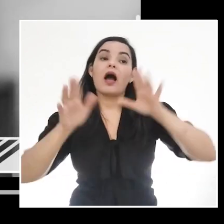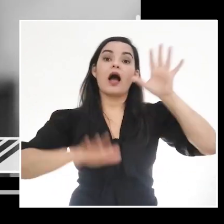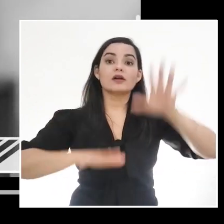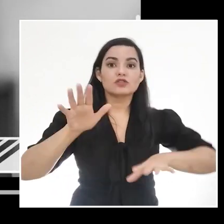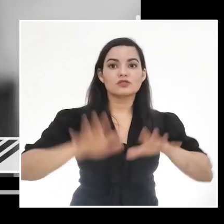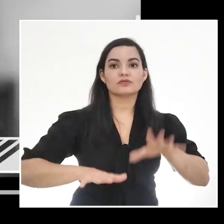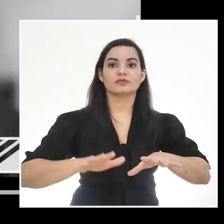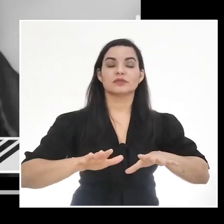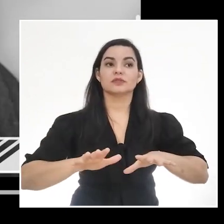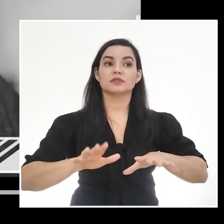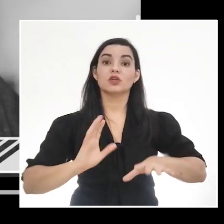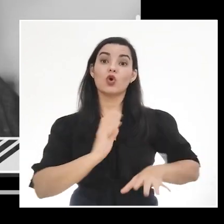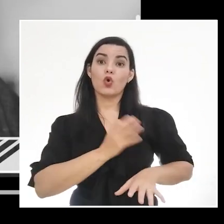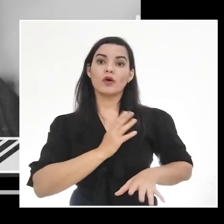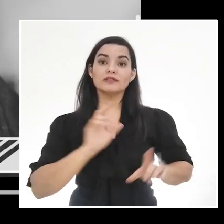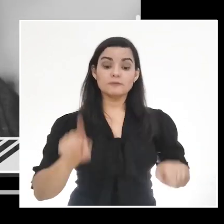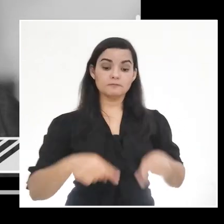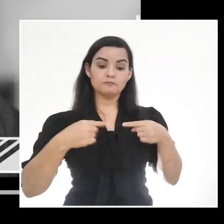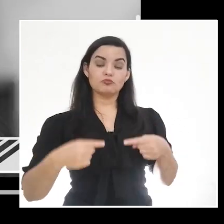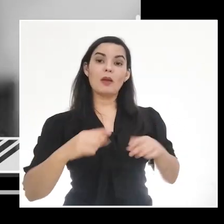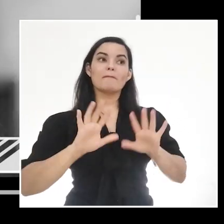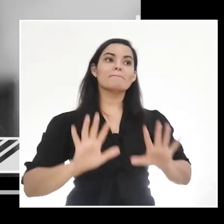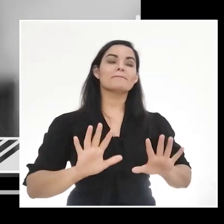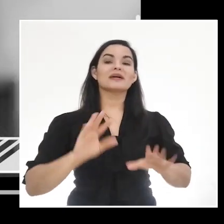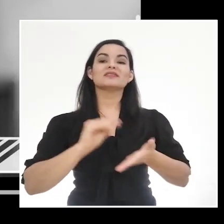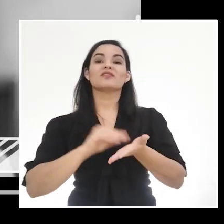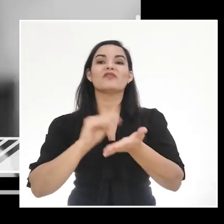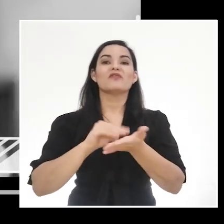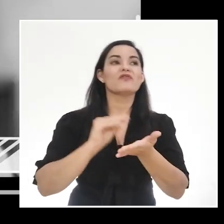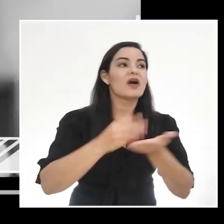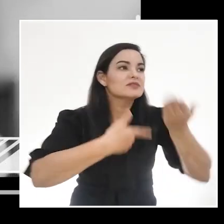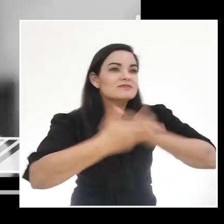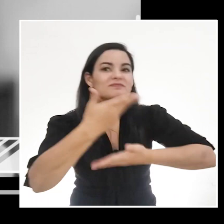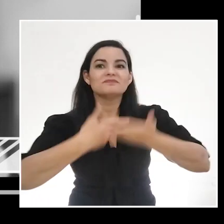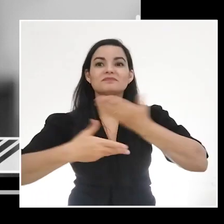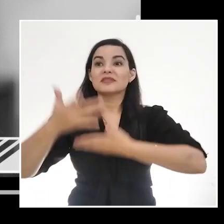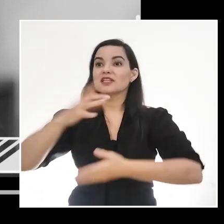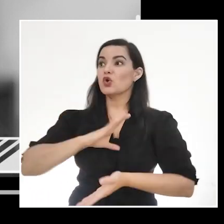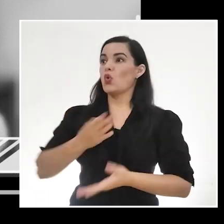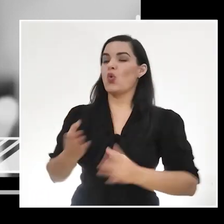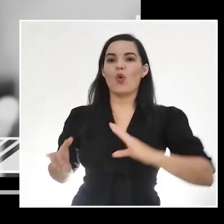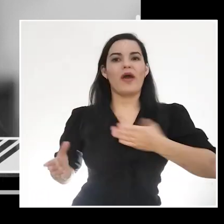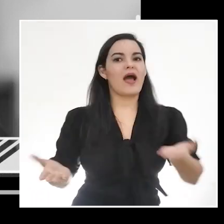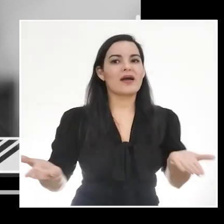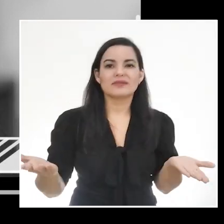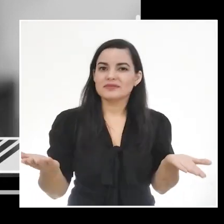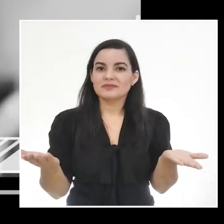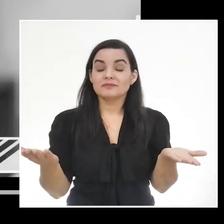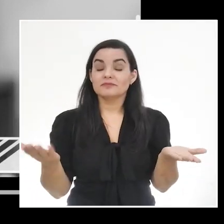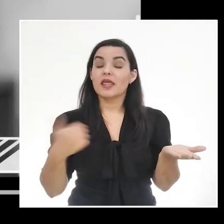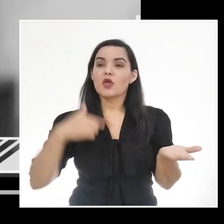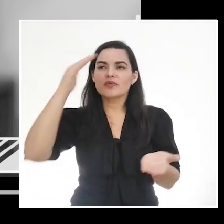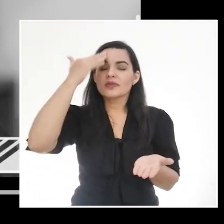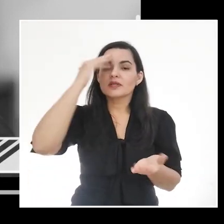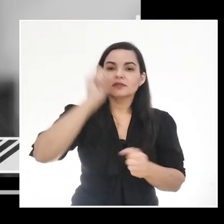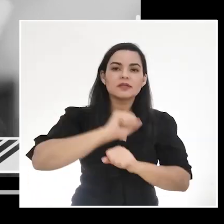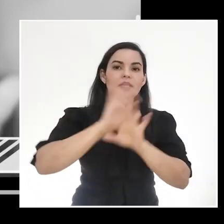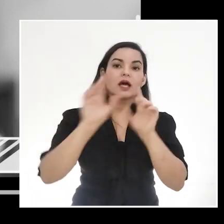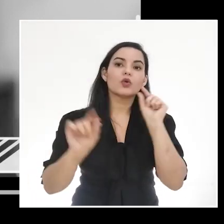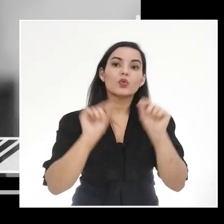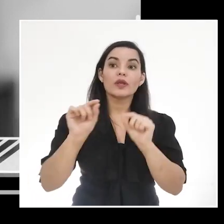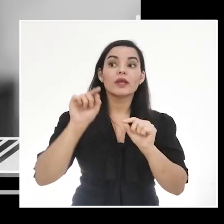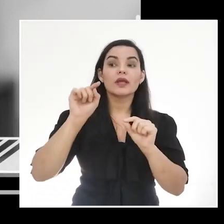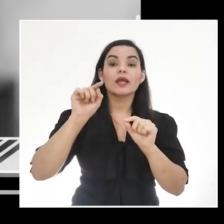de ensino para a mente, em que o coração às vezes está sendo desafiado, mas não há interatividade, não